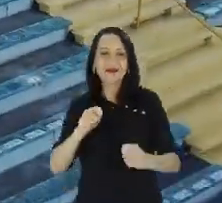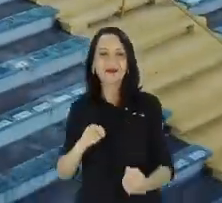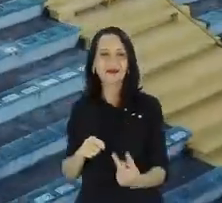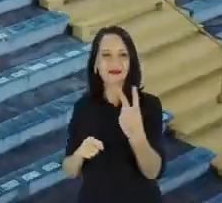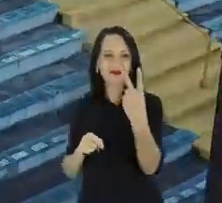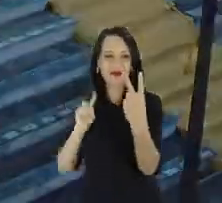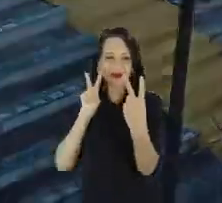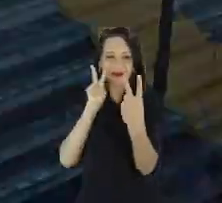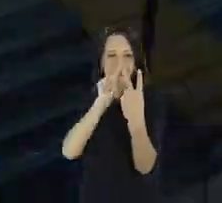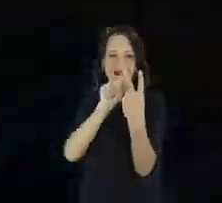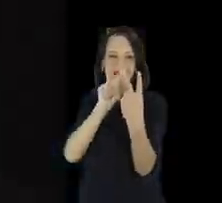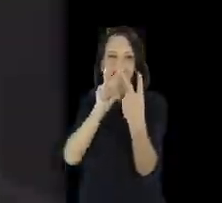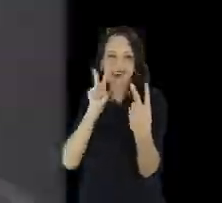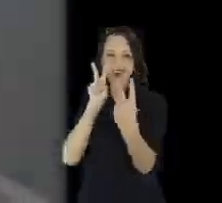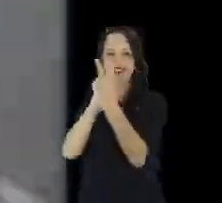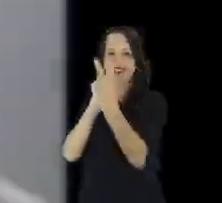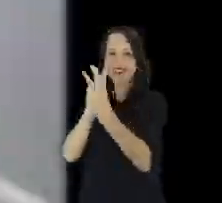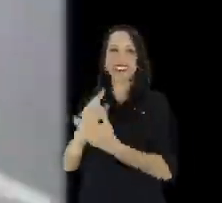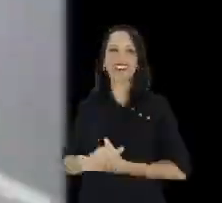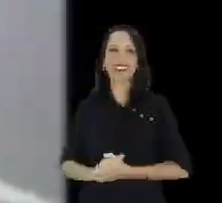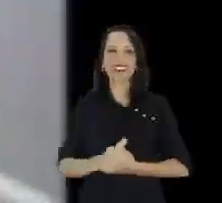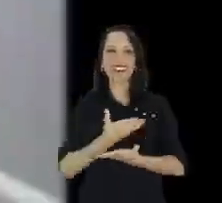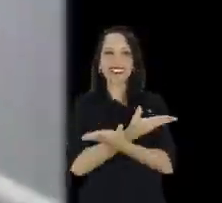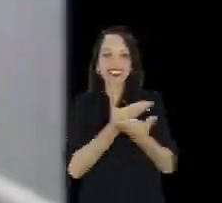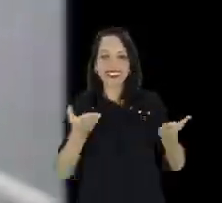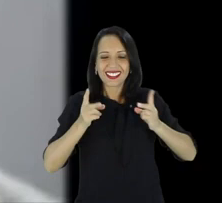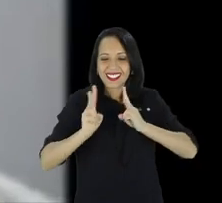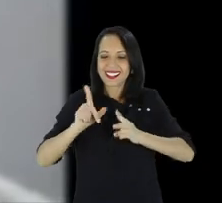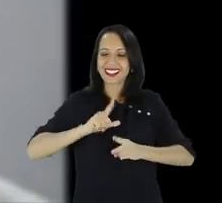eu te represento que você também tá em mim